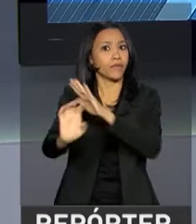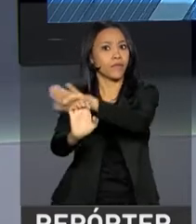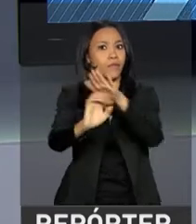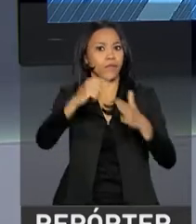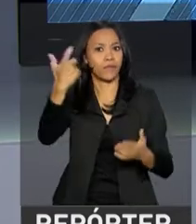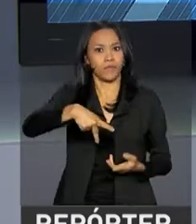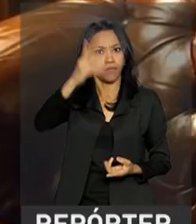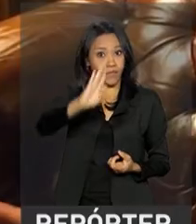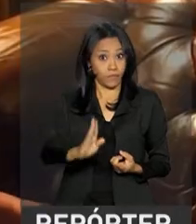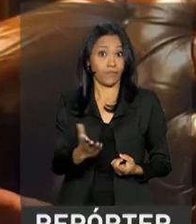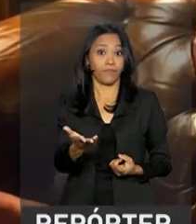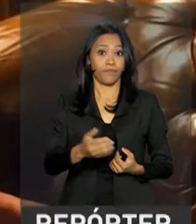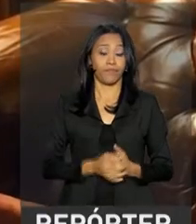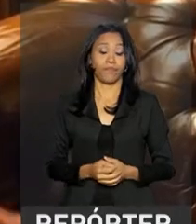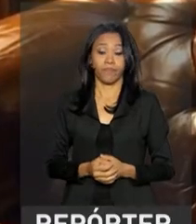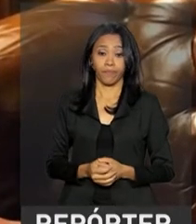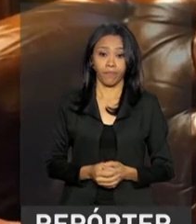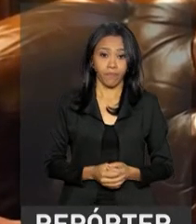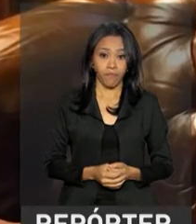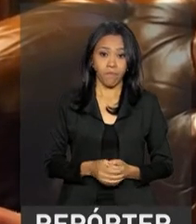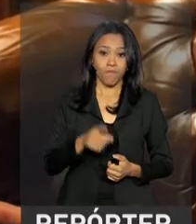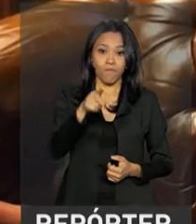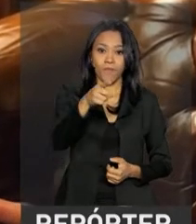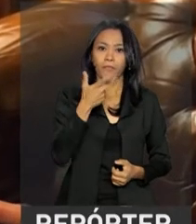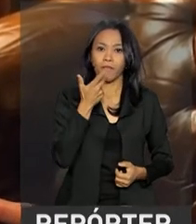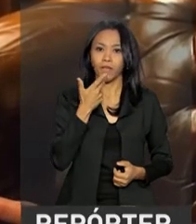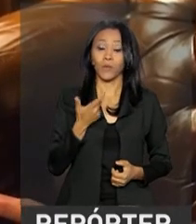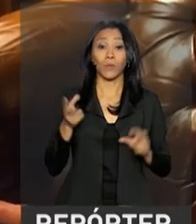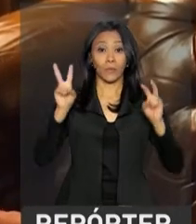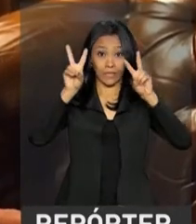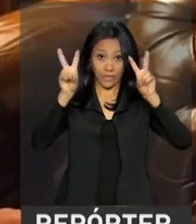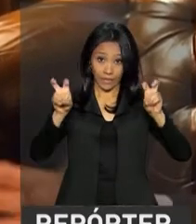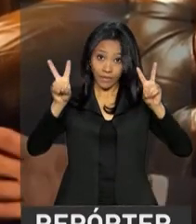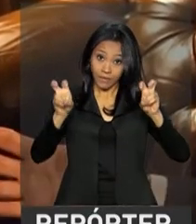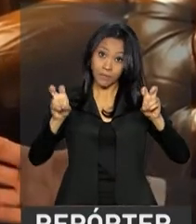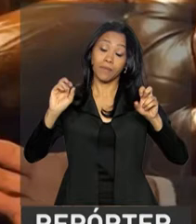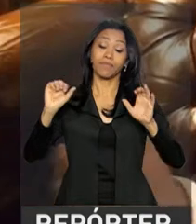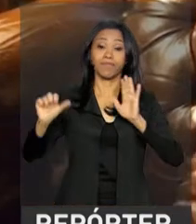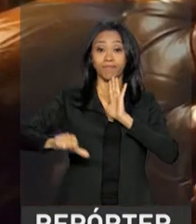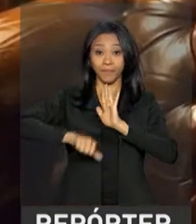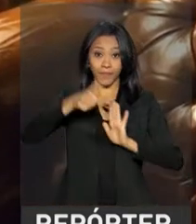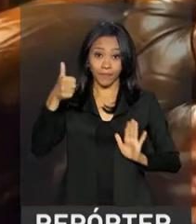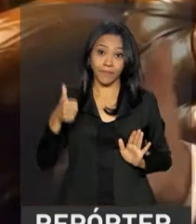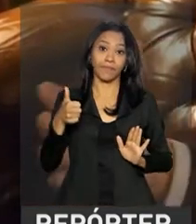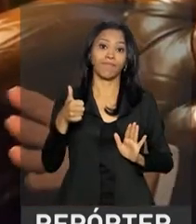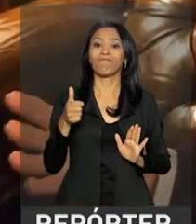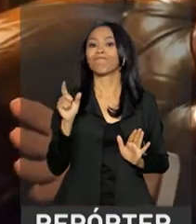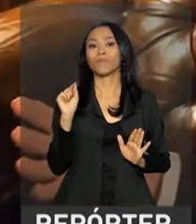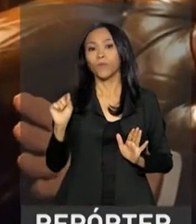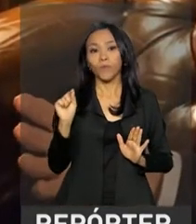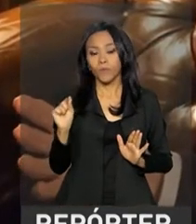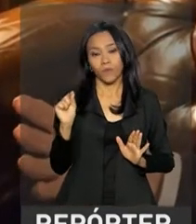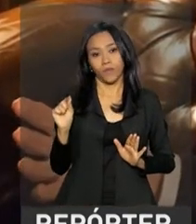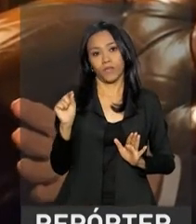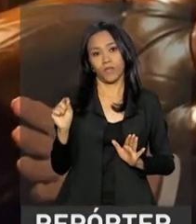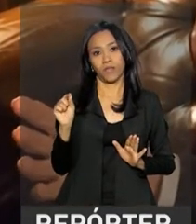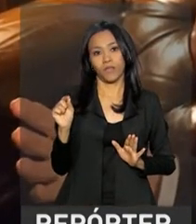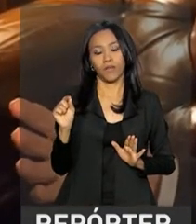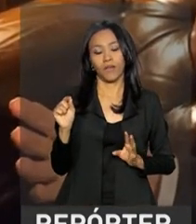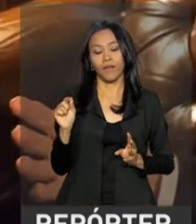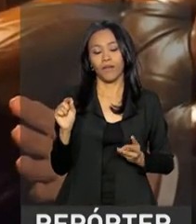brasil o tema foi em primeiro lugar a um